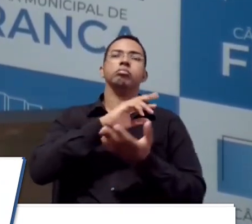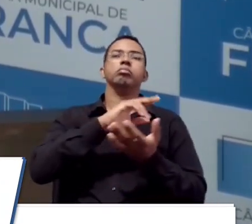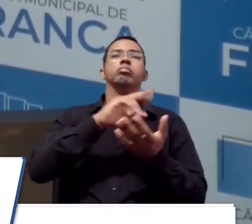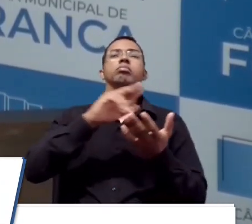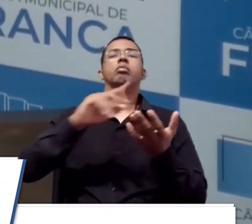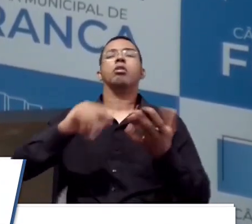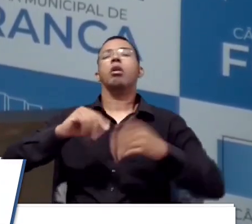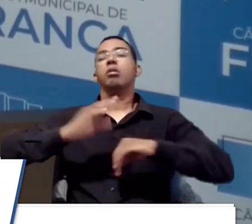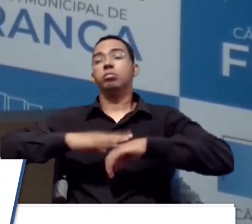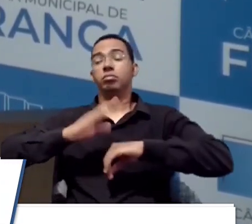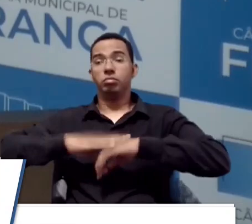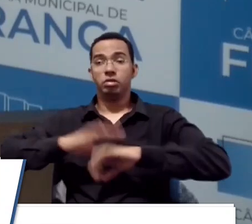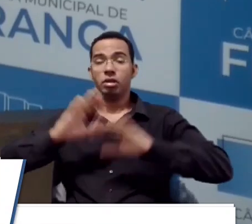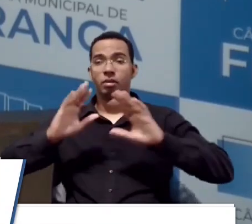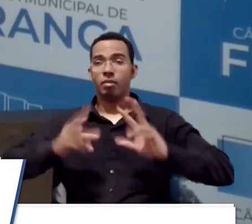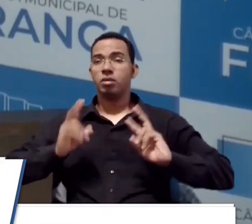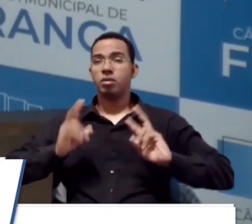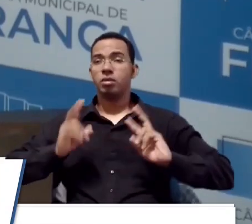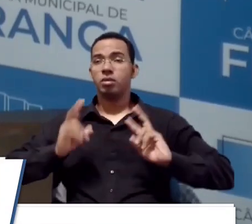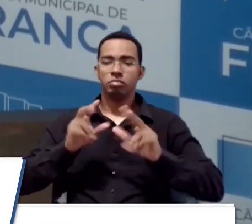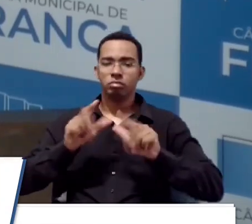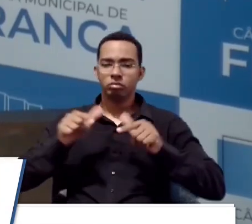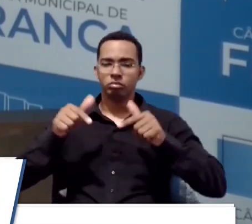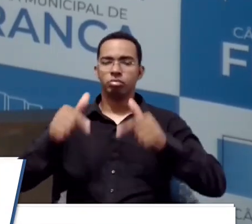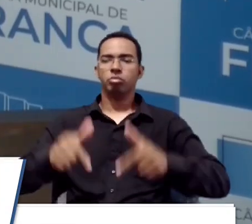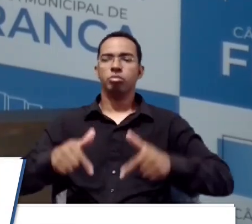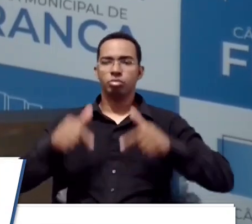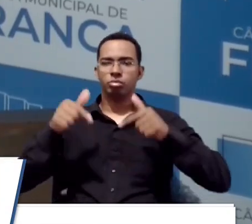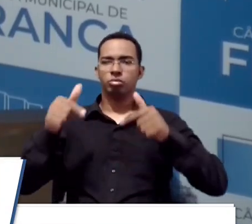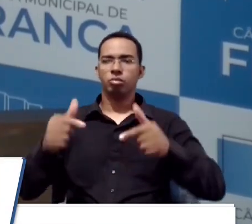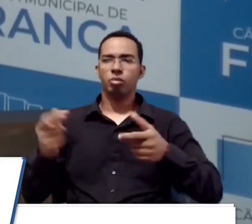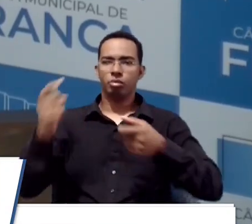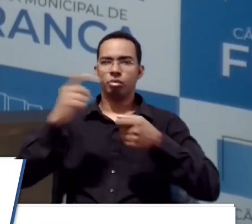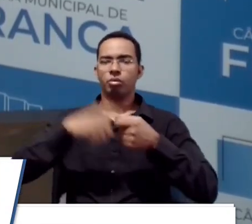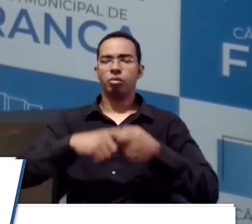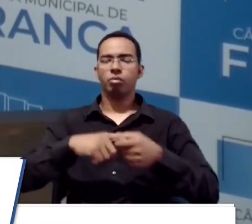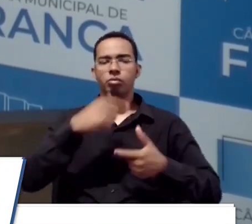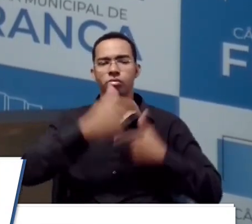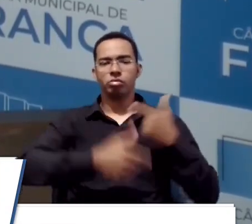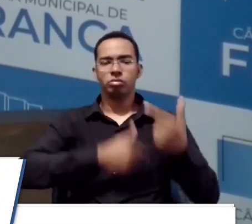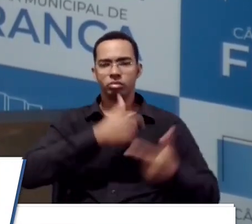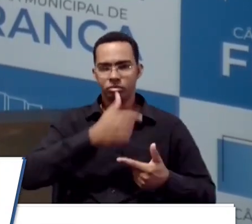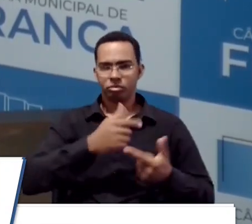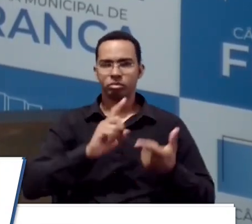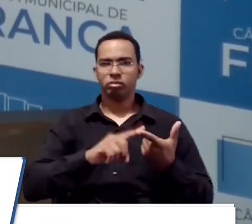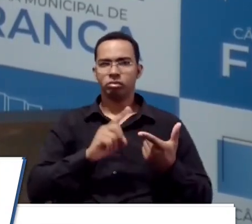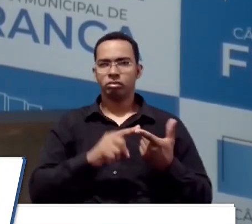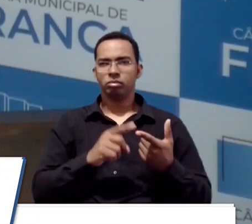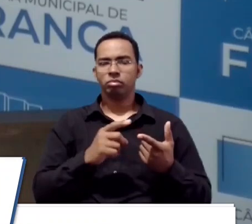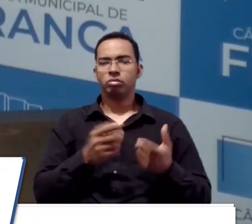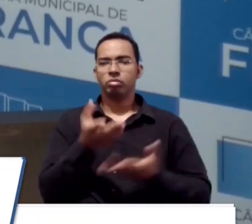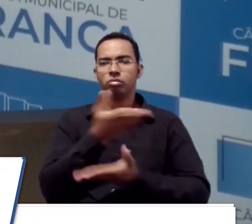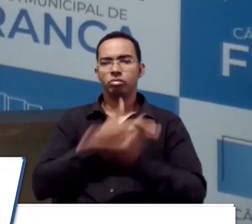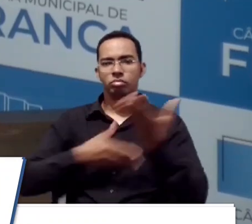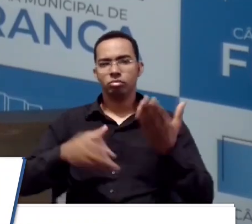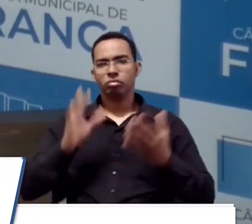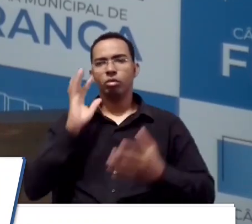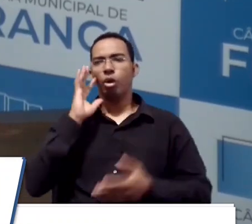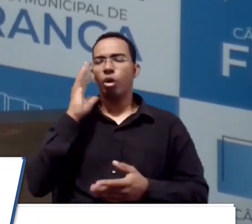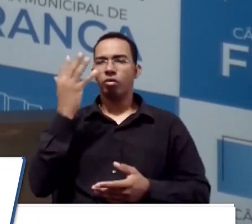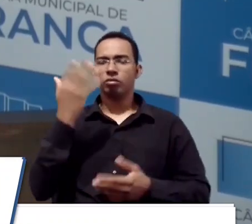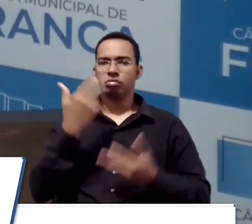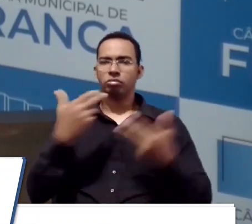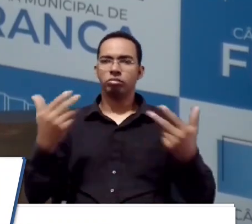situações, mas sempre resiliente, sempre retomando suas atividades, dando a volta por cima e ficando ainda